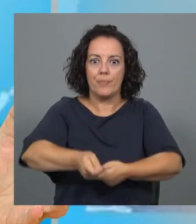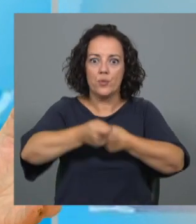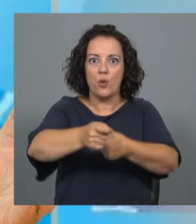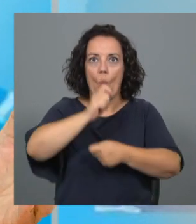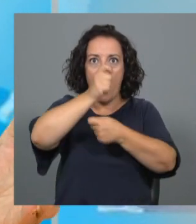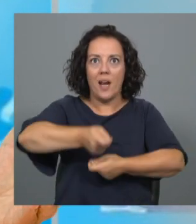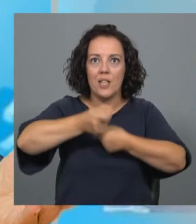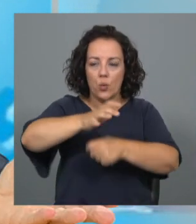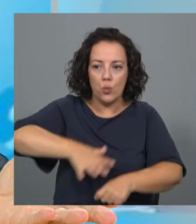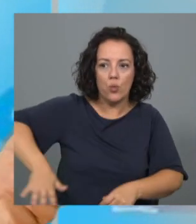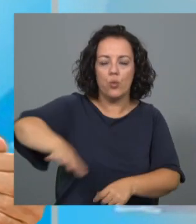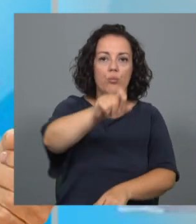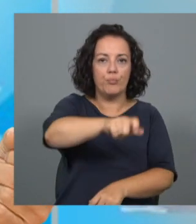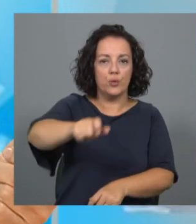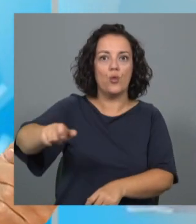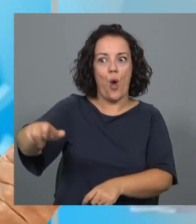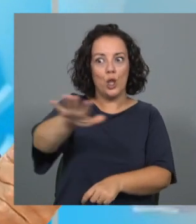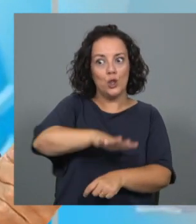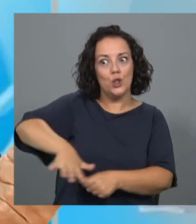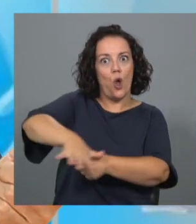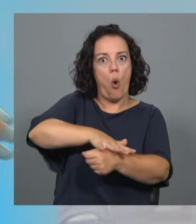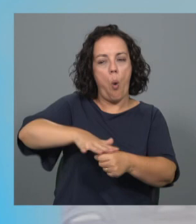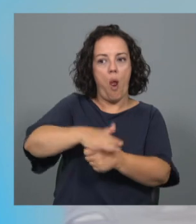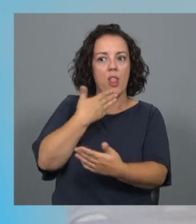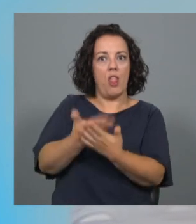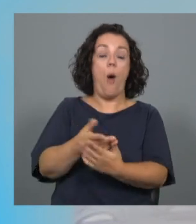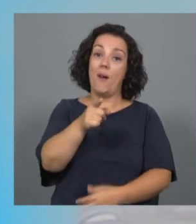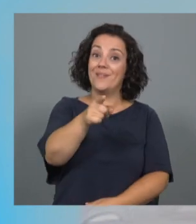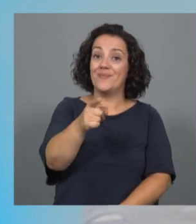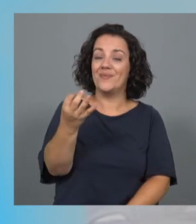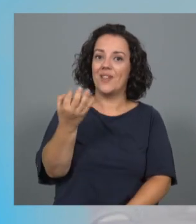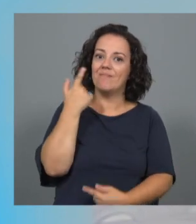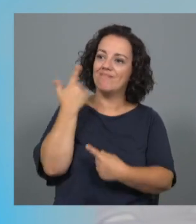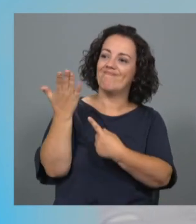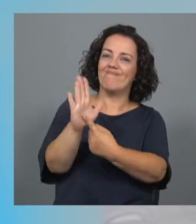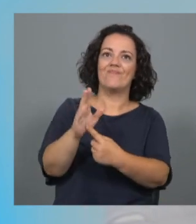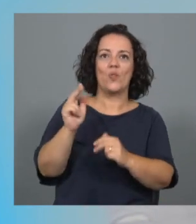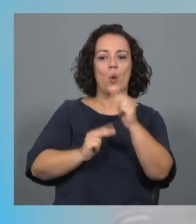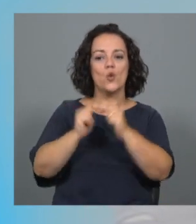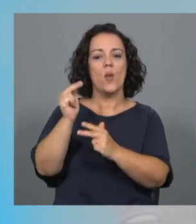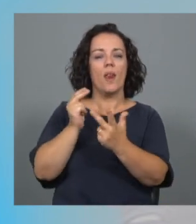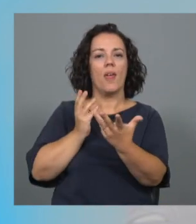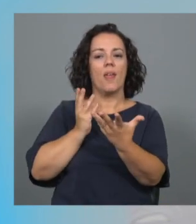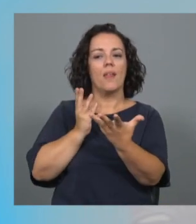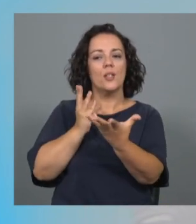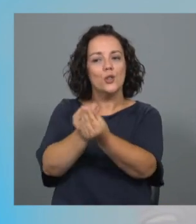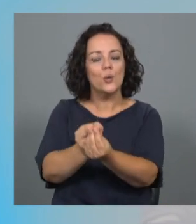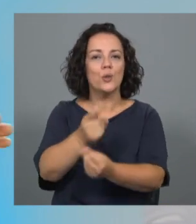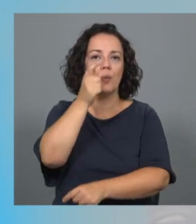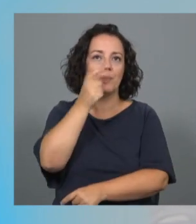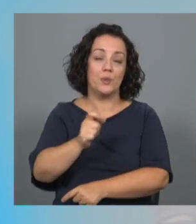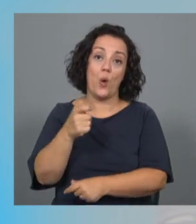pessoas naquela zona. E esta é uma forma muito concreta de construir evangelho junto das pessoas. Agora, também pediram-lhe outra